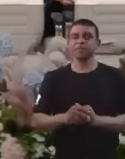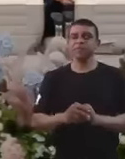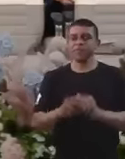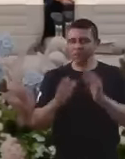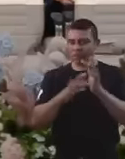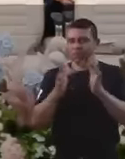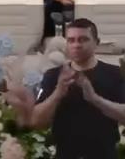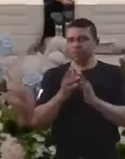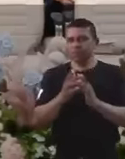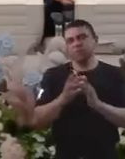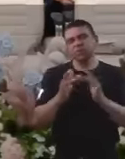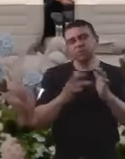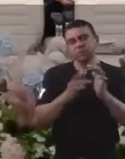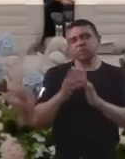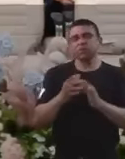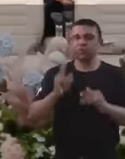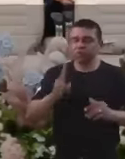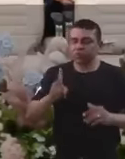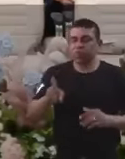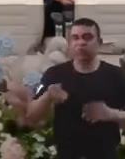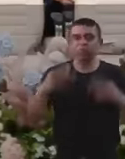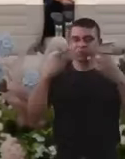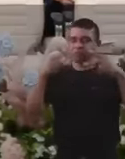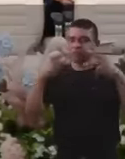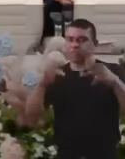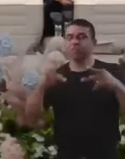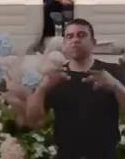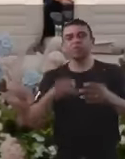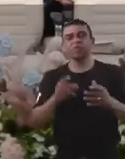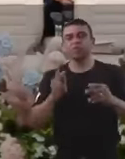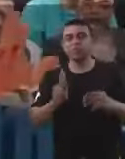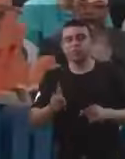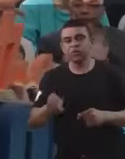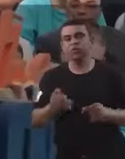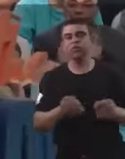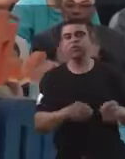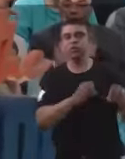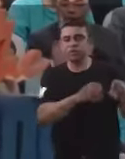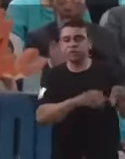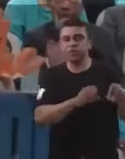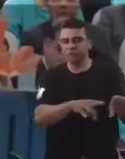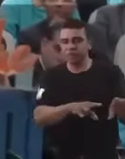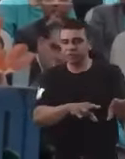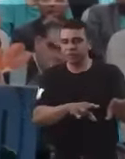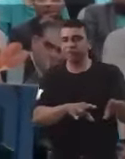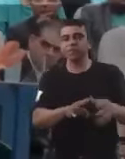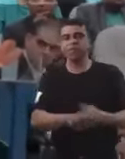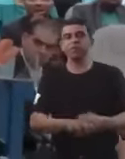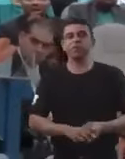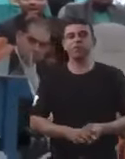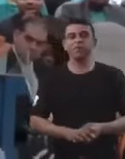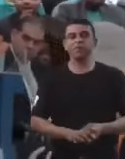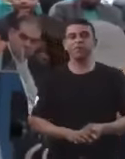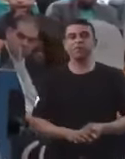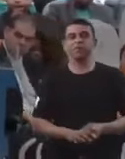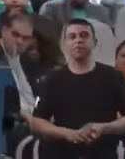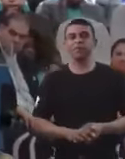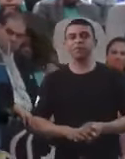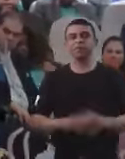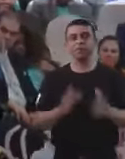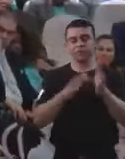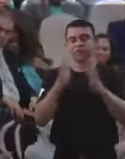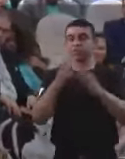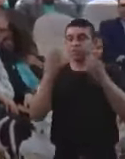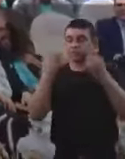Primeiro, quer ministério? Quer ser cheio? Quer fluir nos dons? Quero. Abandona a máscara. Engana papai, mamãe, pastor.